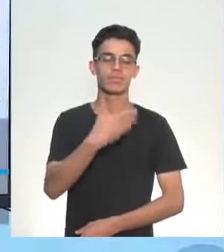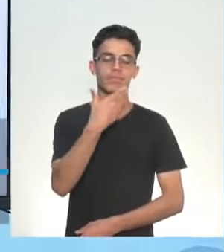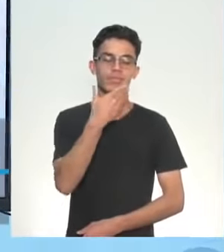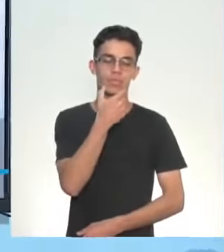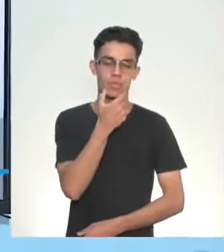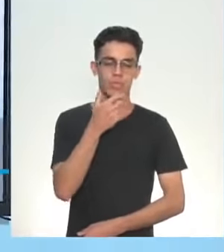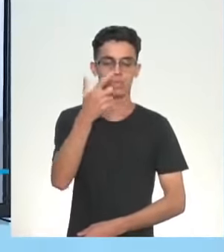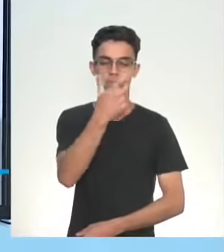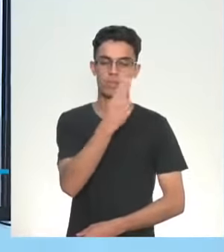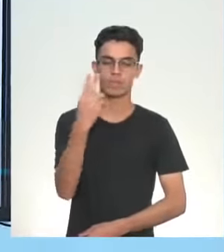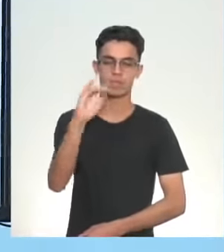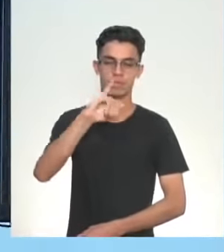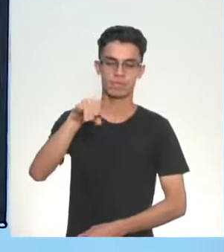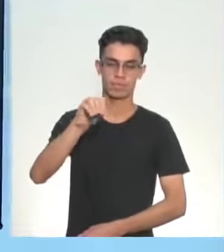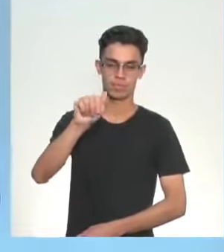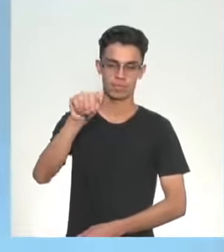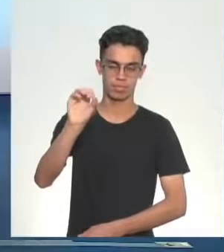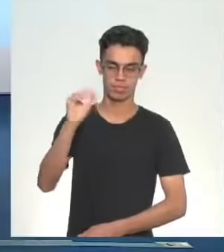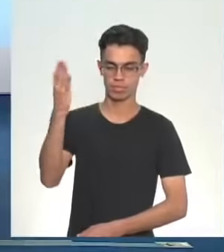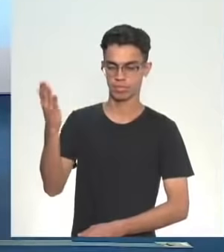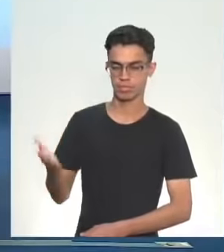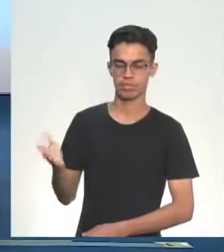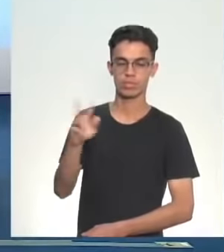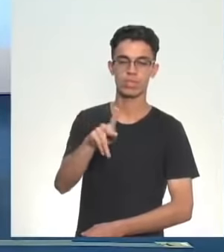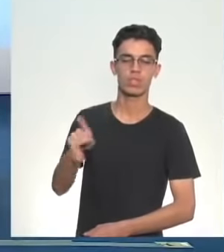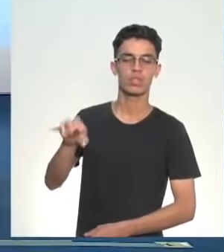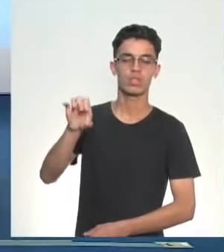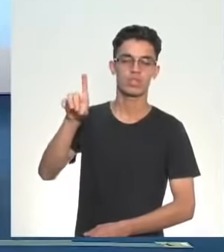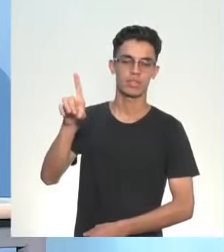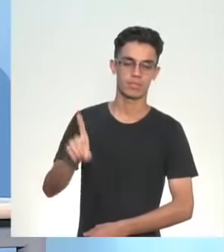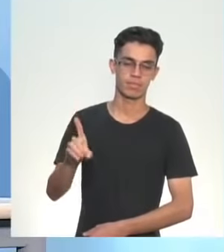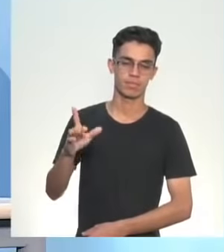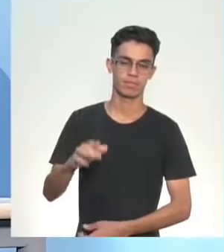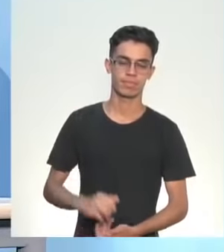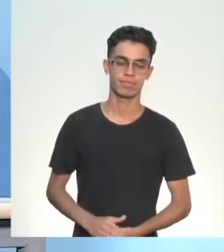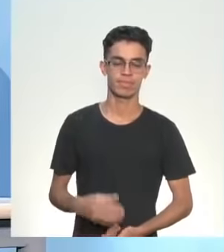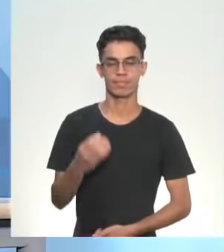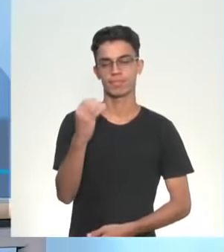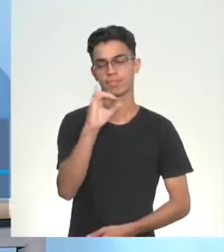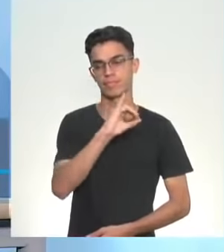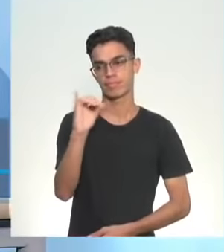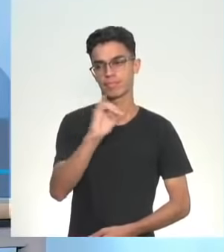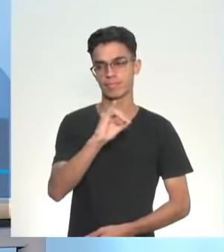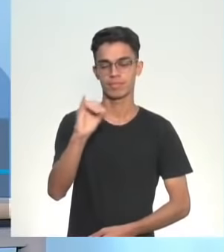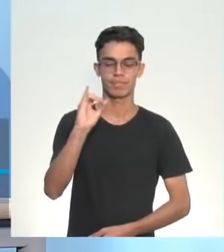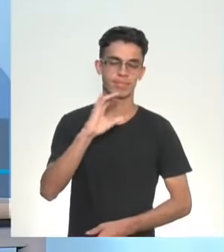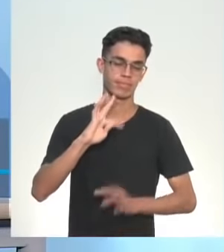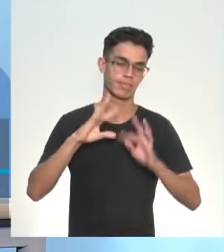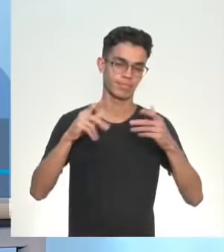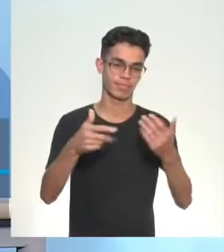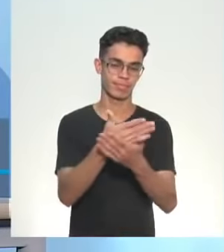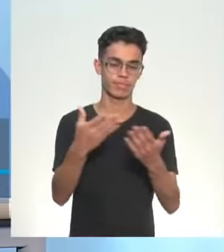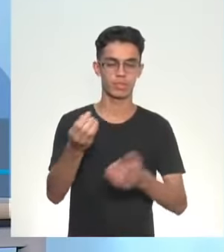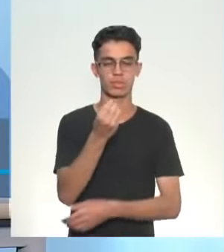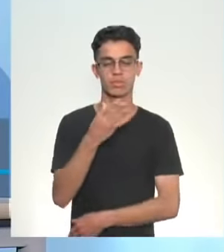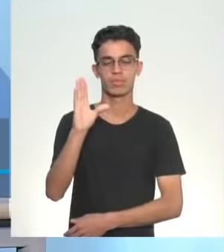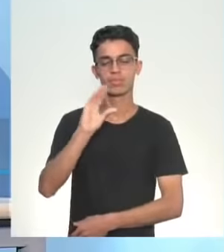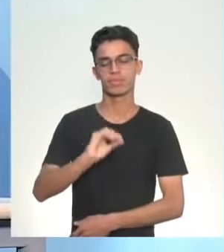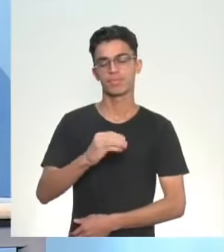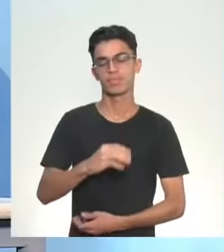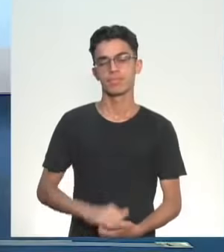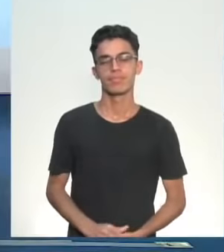is white and with me tonight I said I Love You Get Enough Hillsong let Hope